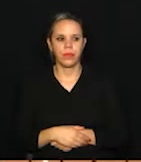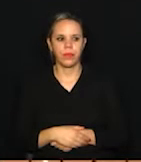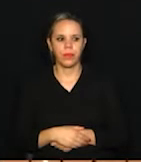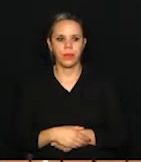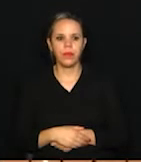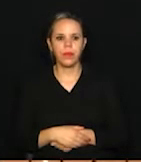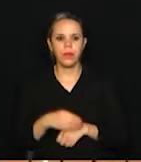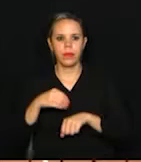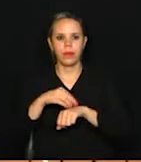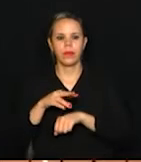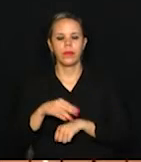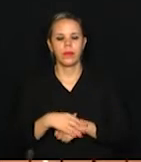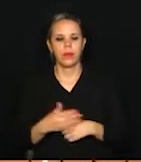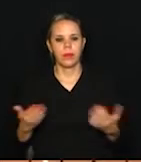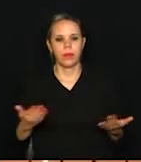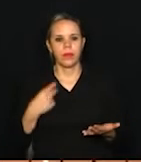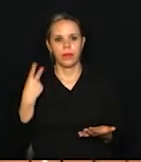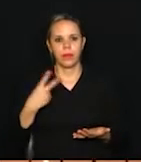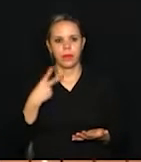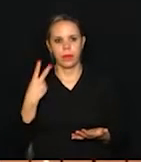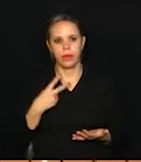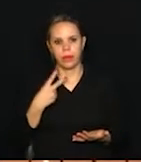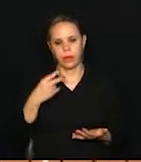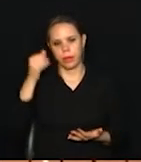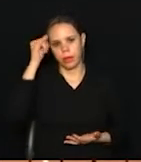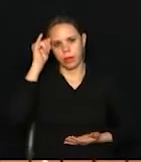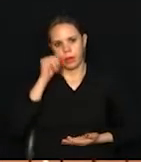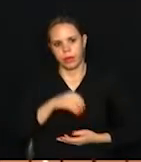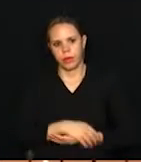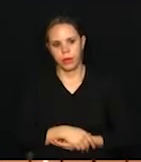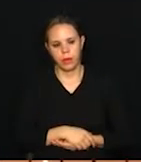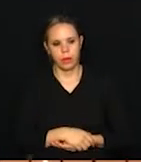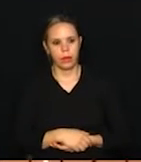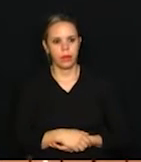Passo a palavra agora, então, ao vereador Paulo Búfalo.